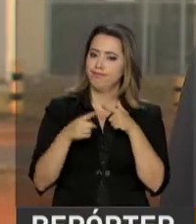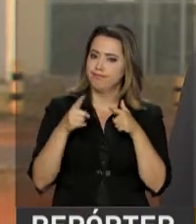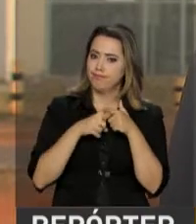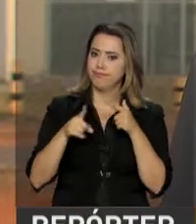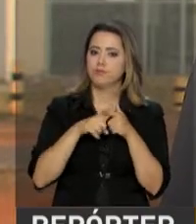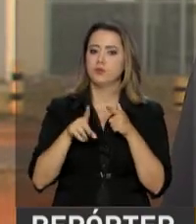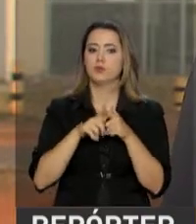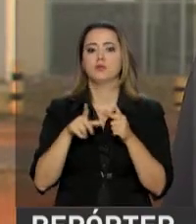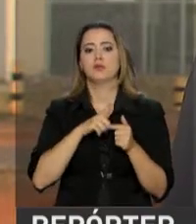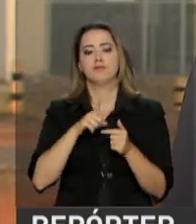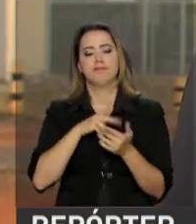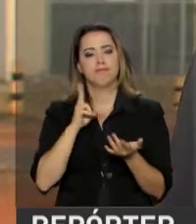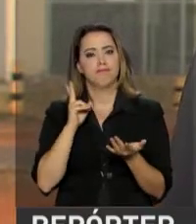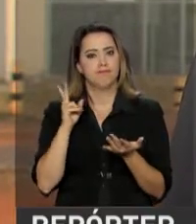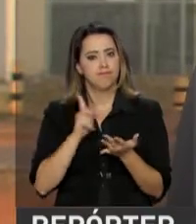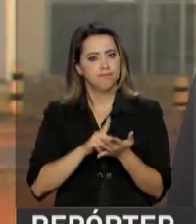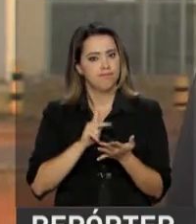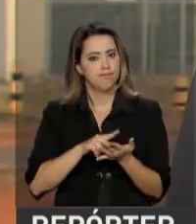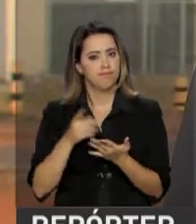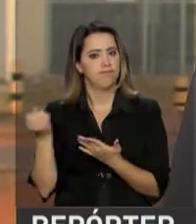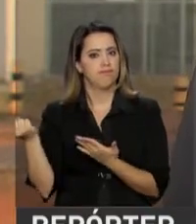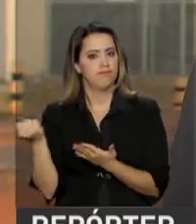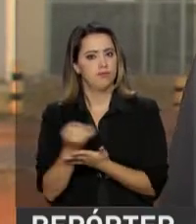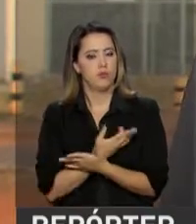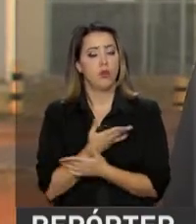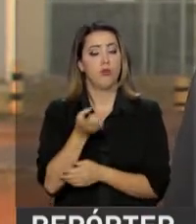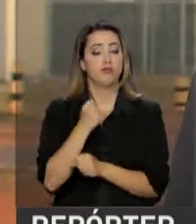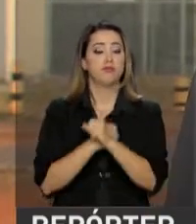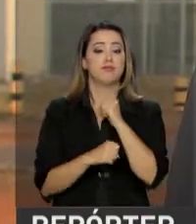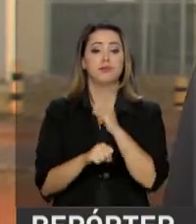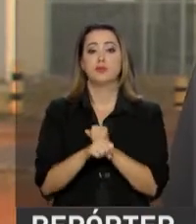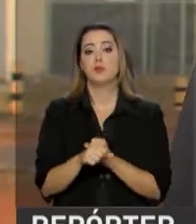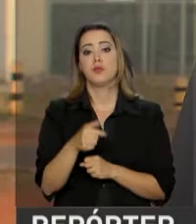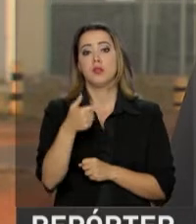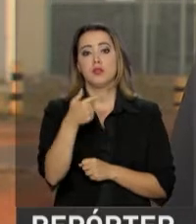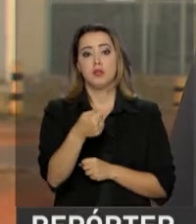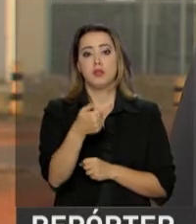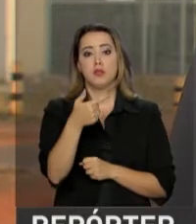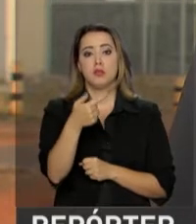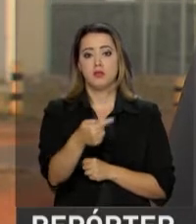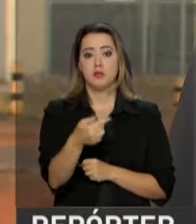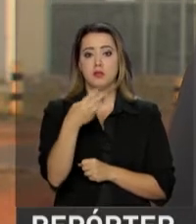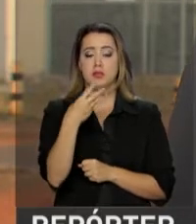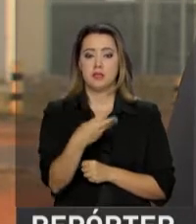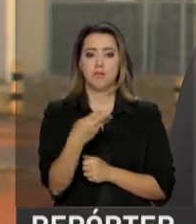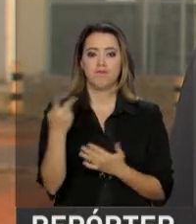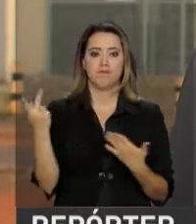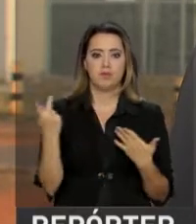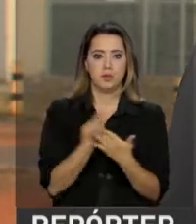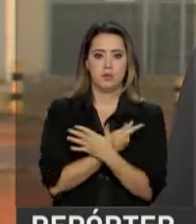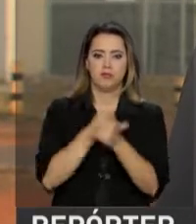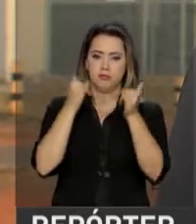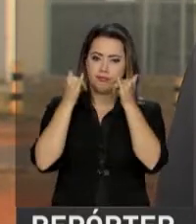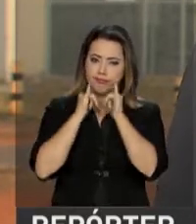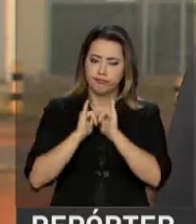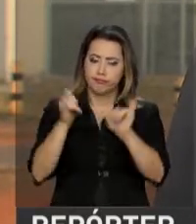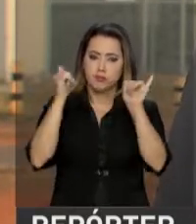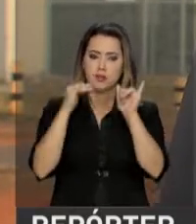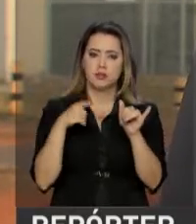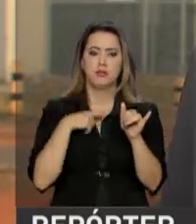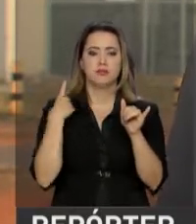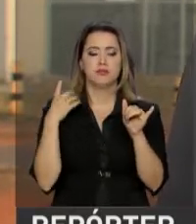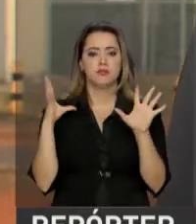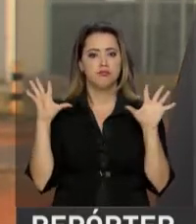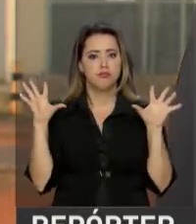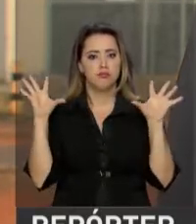realidade no país no ano passado ocorreram 1 773 acidentes com a rede que levaram a